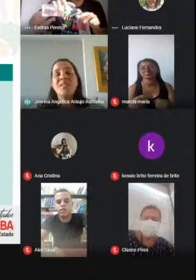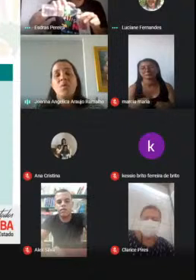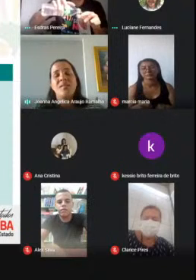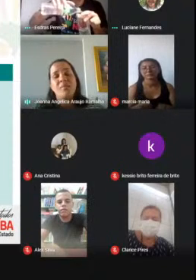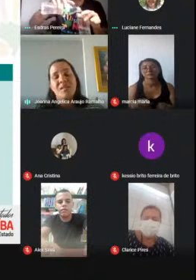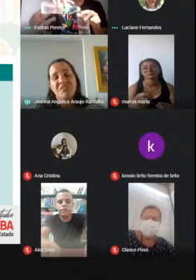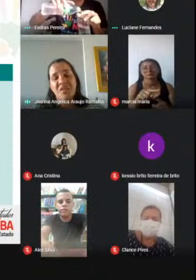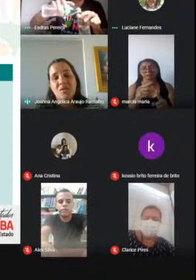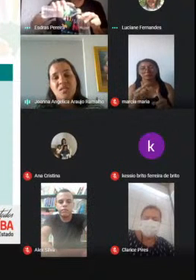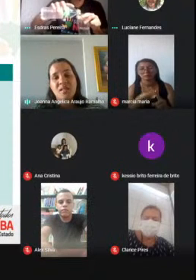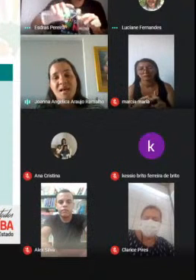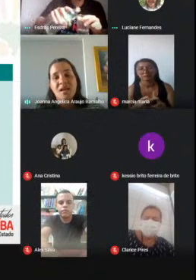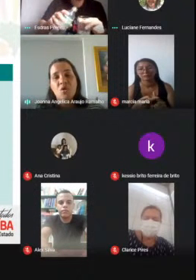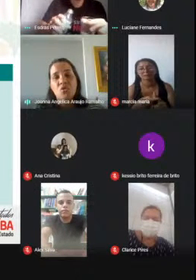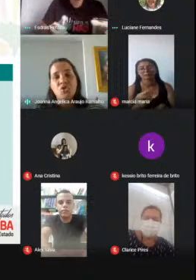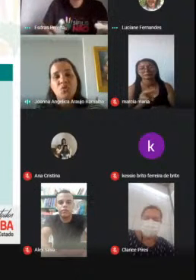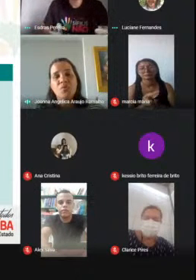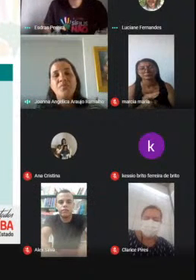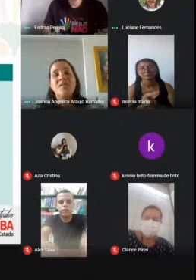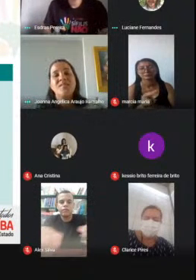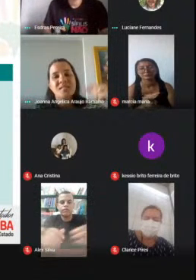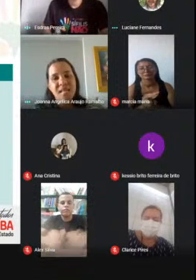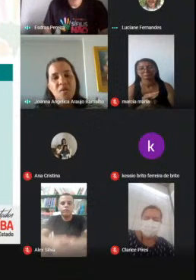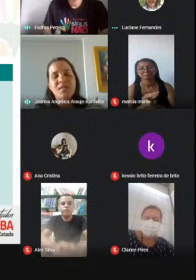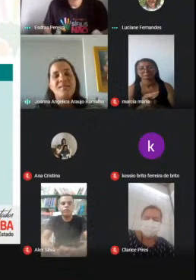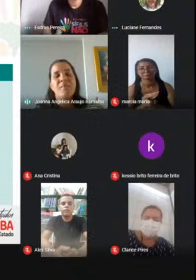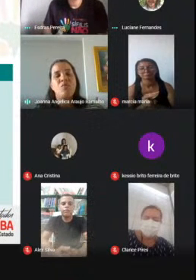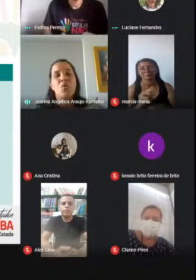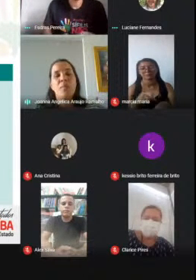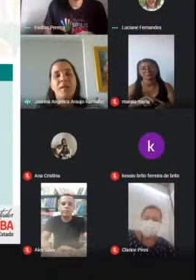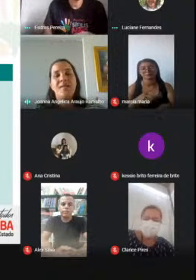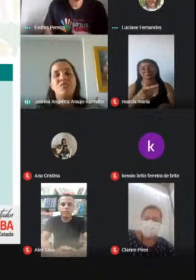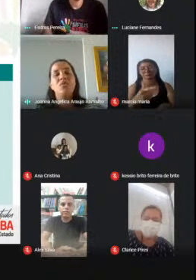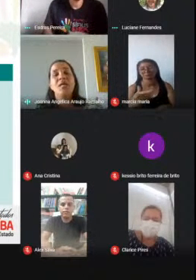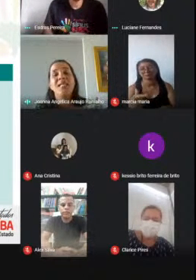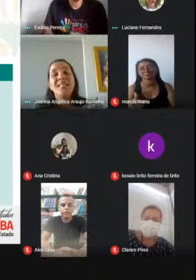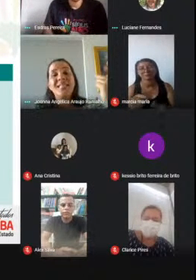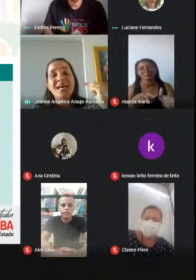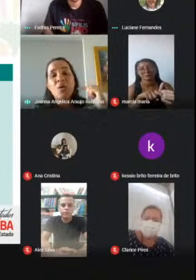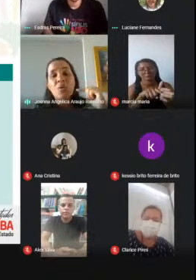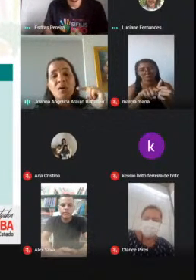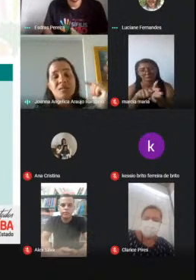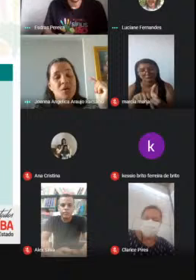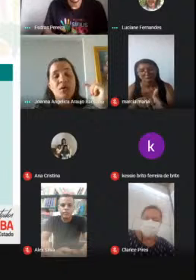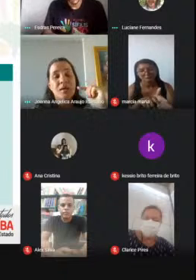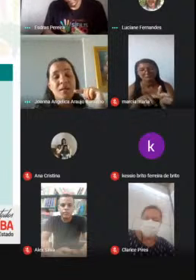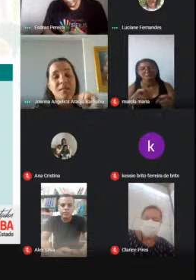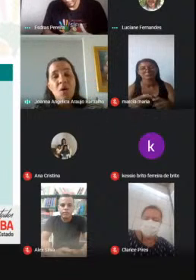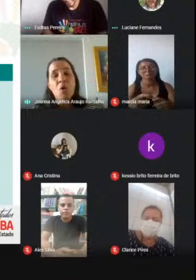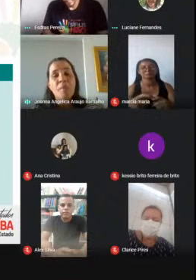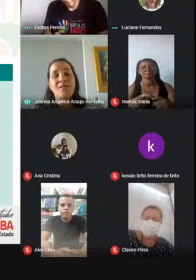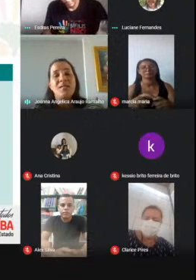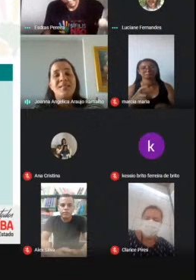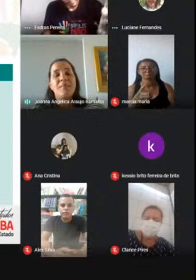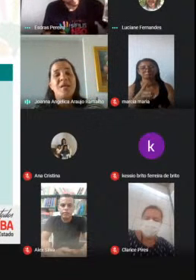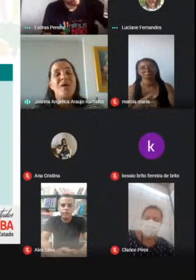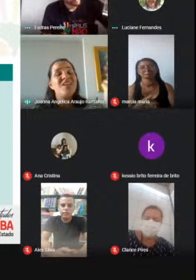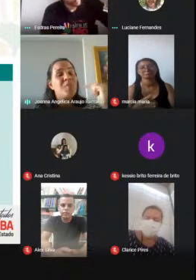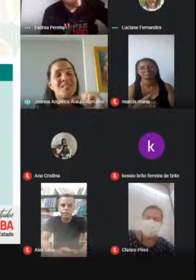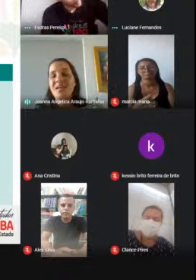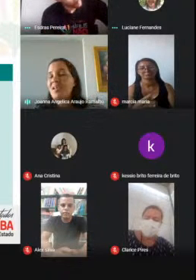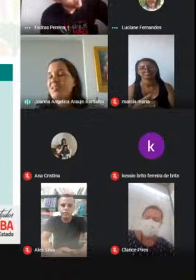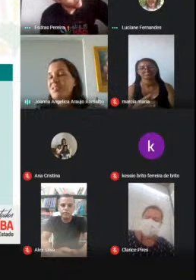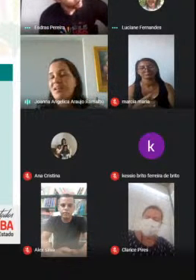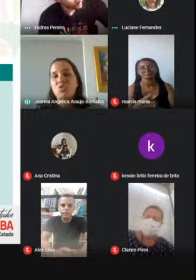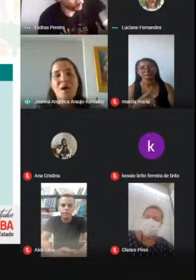Então, consequentemente, ficam sem diagnóstico, sem o tratamento completo, não completam o tratamento.